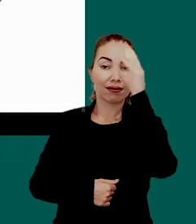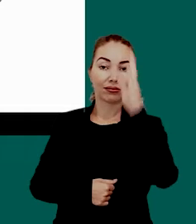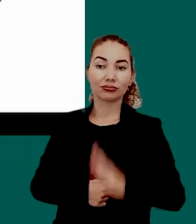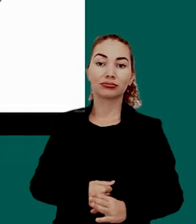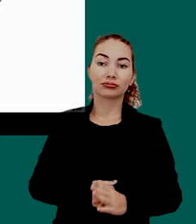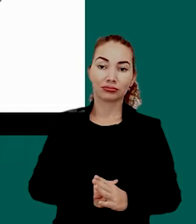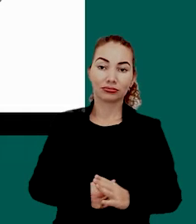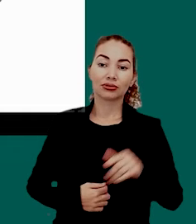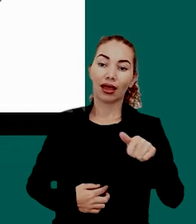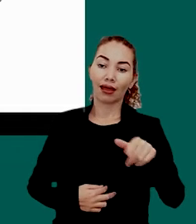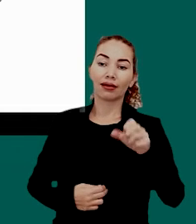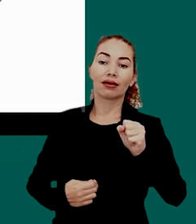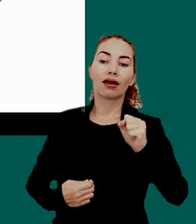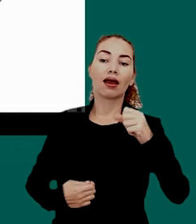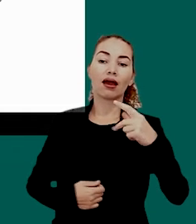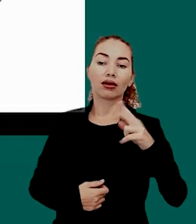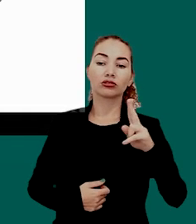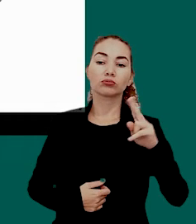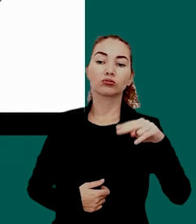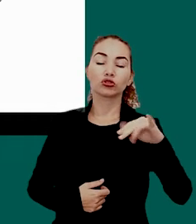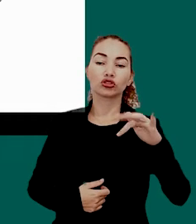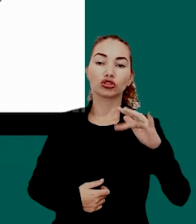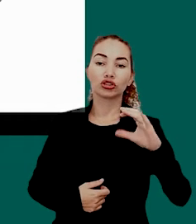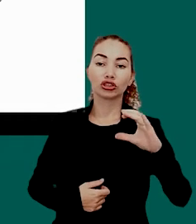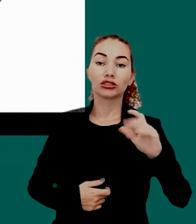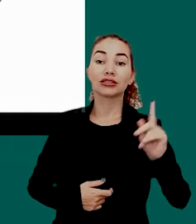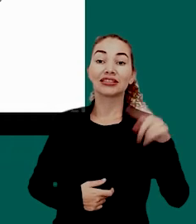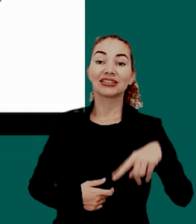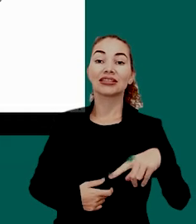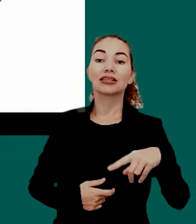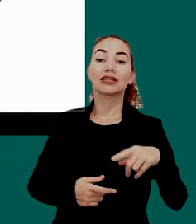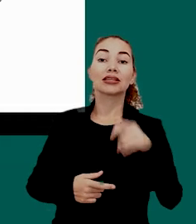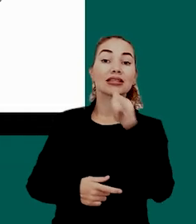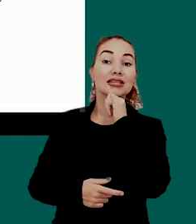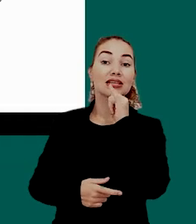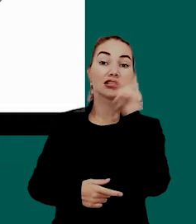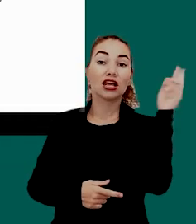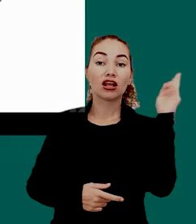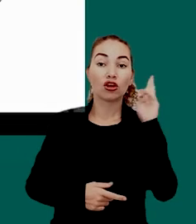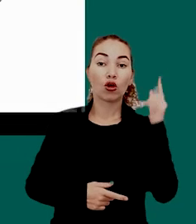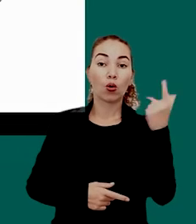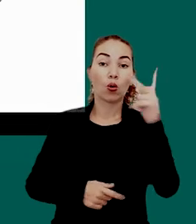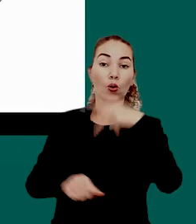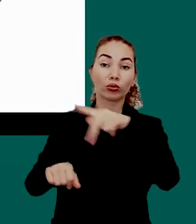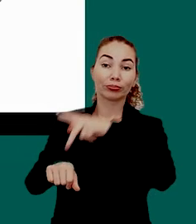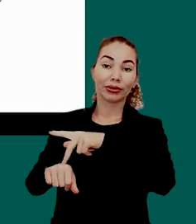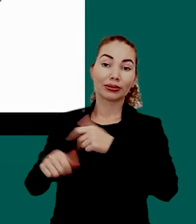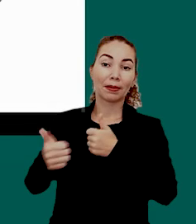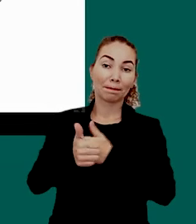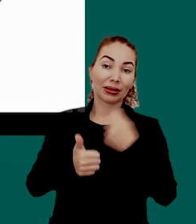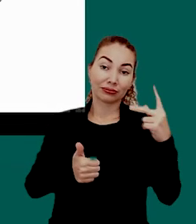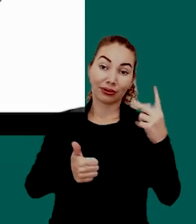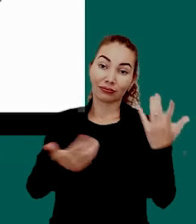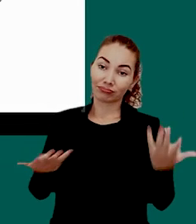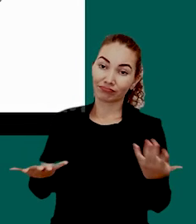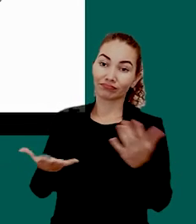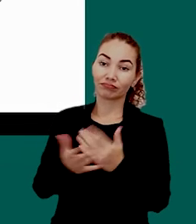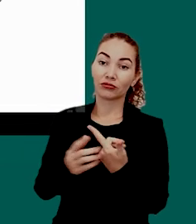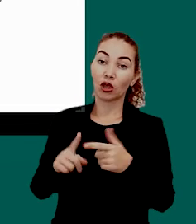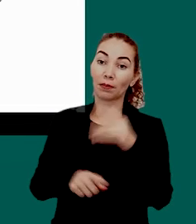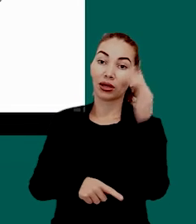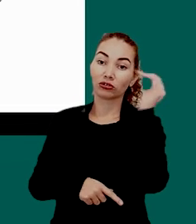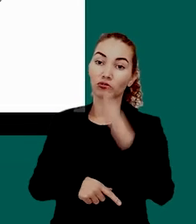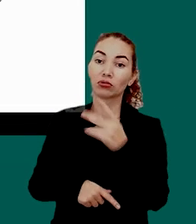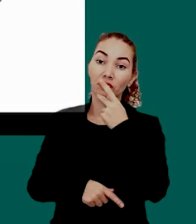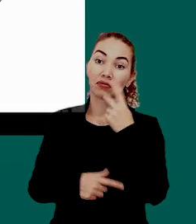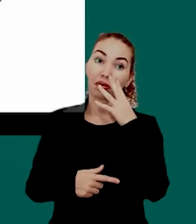A Sputnik V acabou sendo testada em território russo, né, em alguns outros países relacionados aí à Rússia. Mas aí o Brasil, em fevereiro,